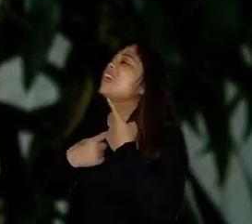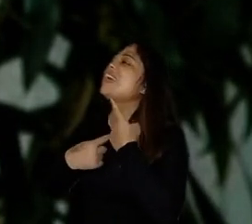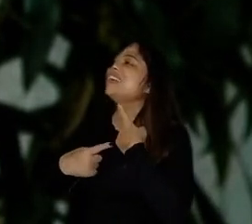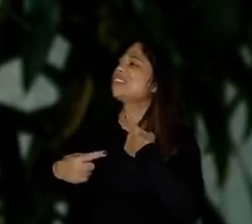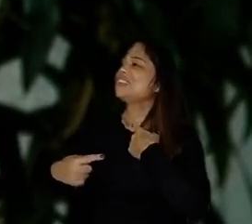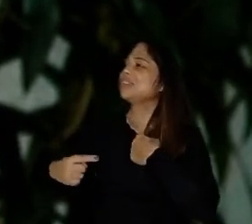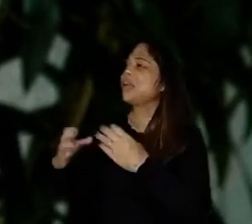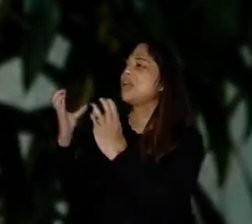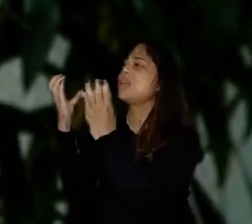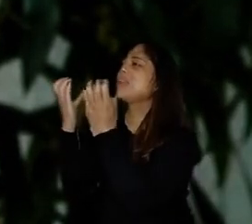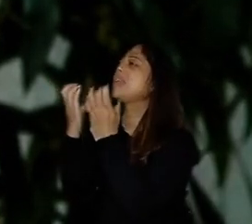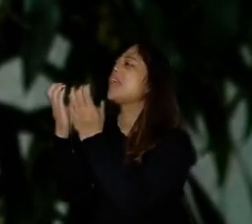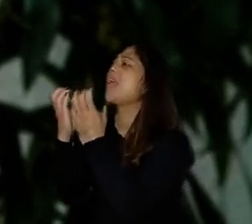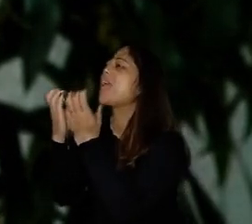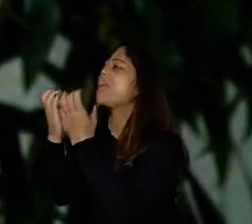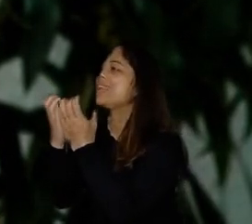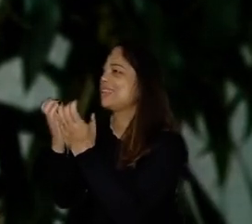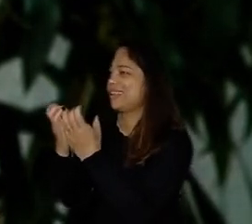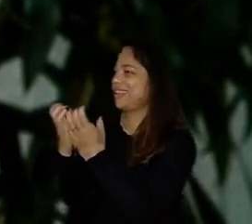Sempre no esforço.